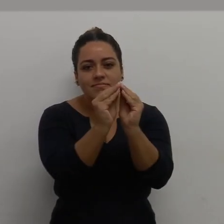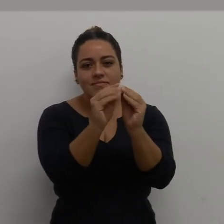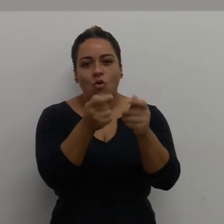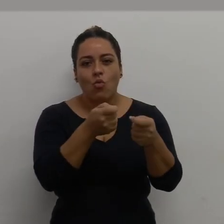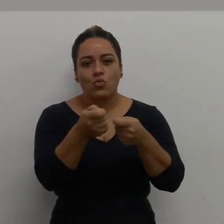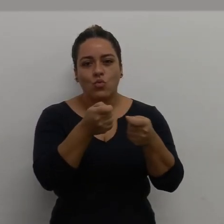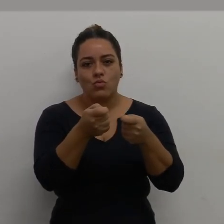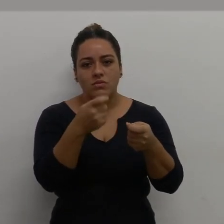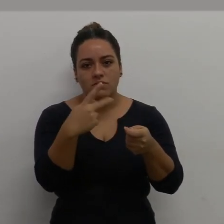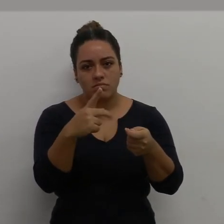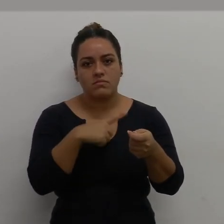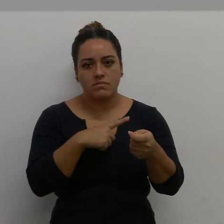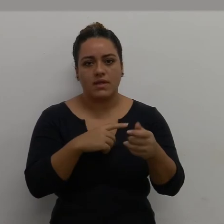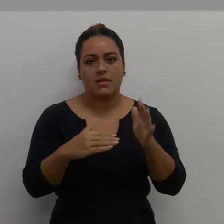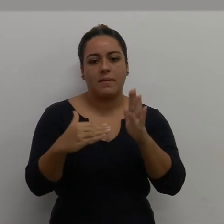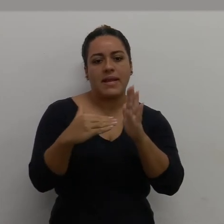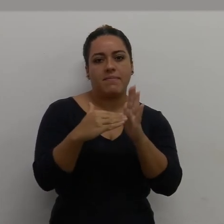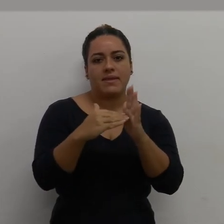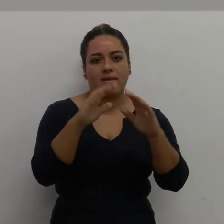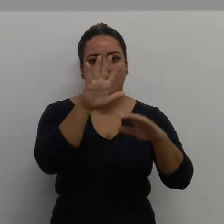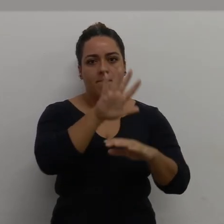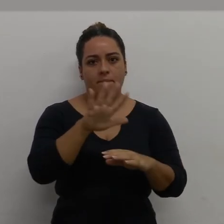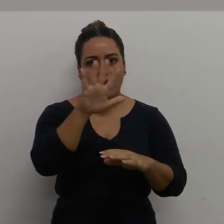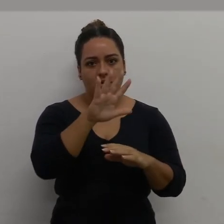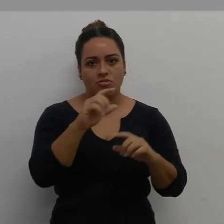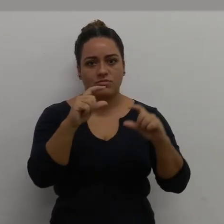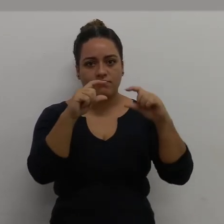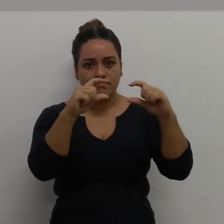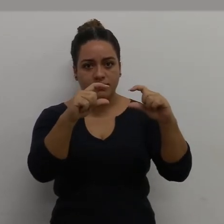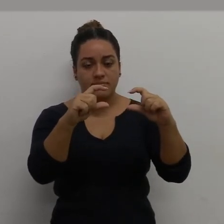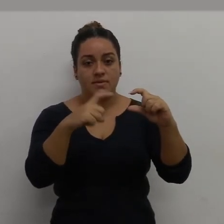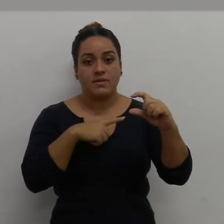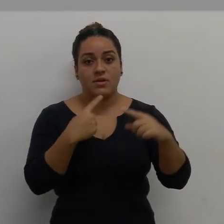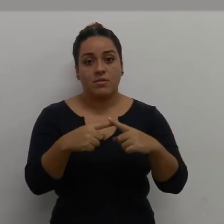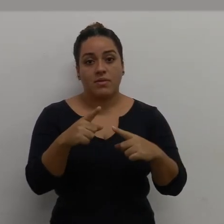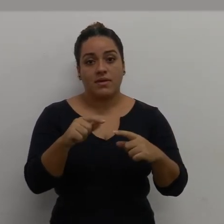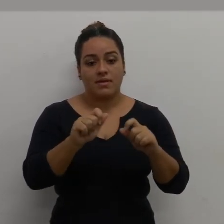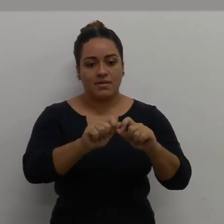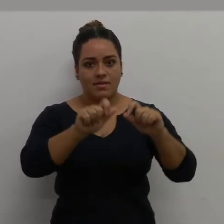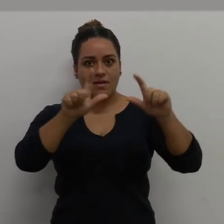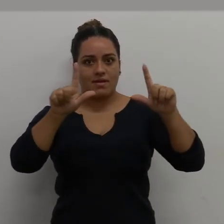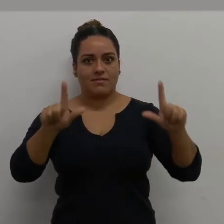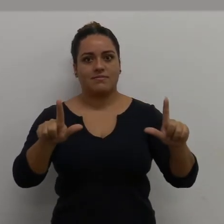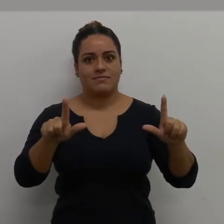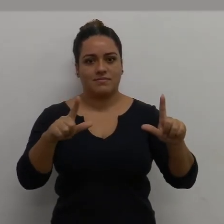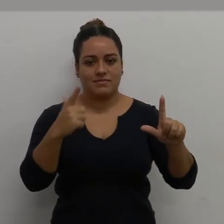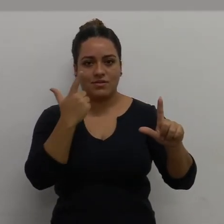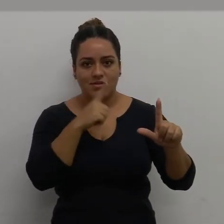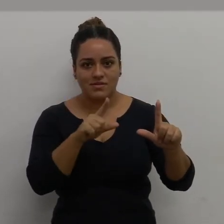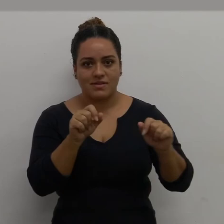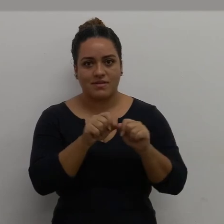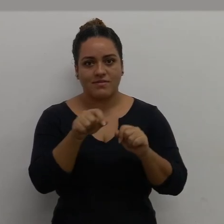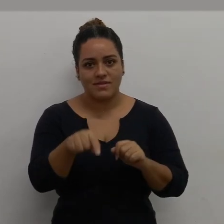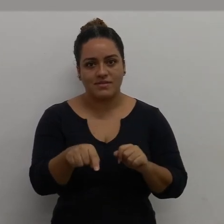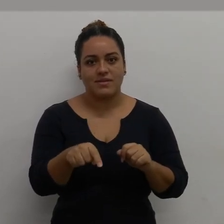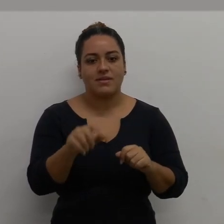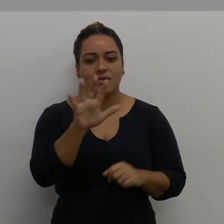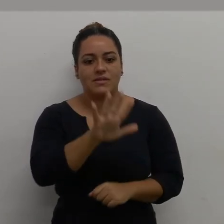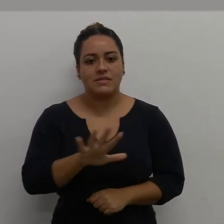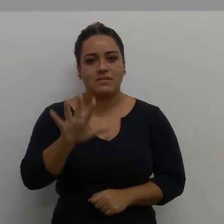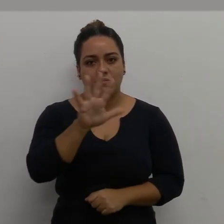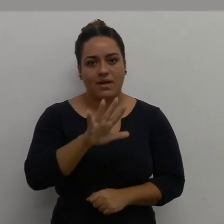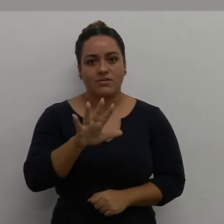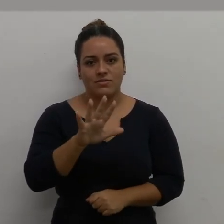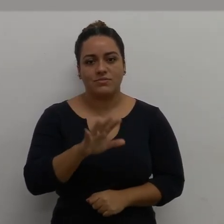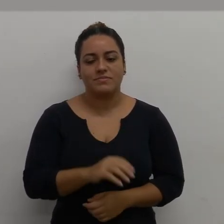Compactar controles, né? Eu vou eliminar aquela parte superior, caso eu queira que a tela fique mais ampla, né? A planilha ocupe